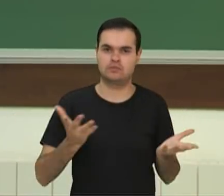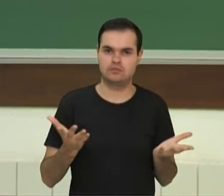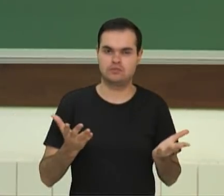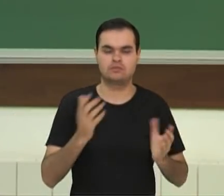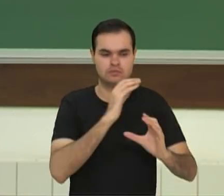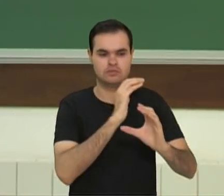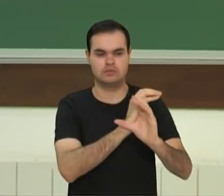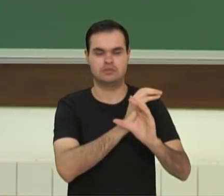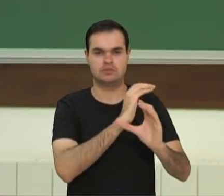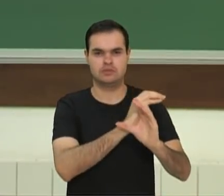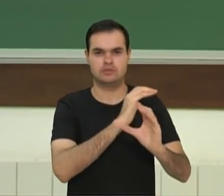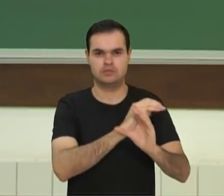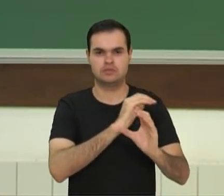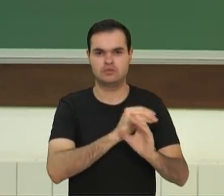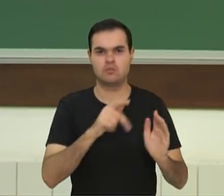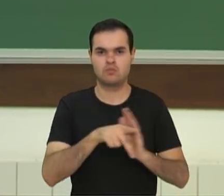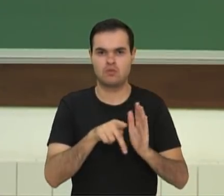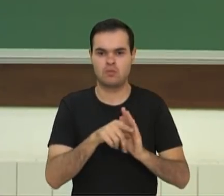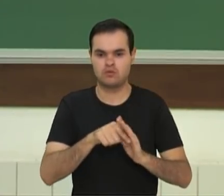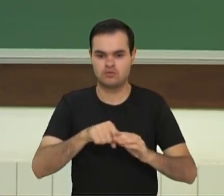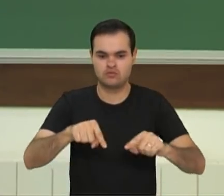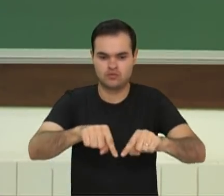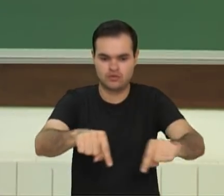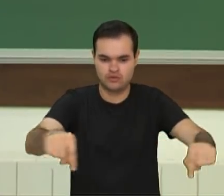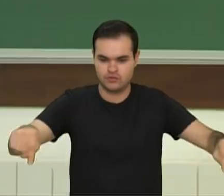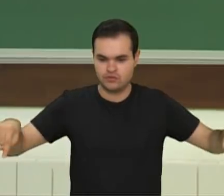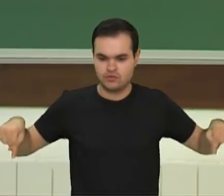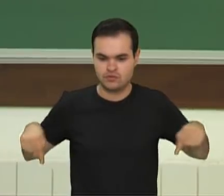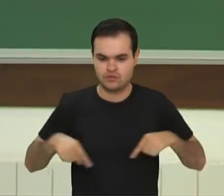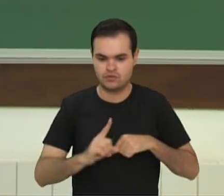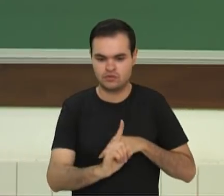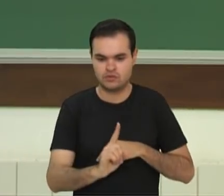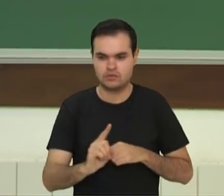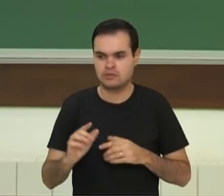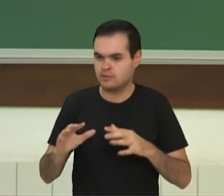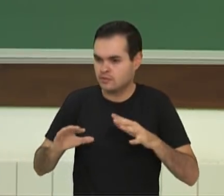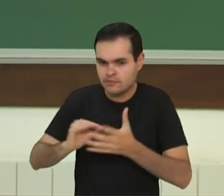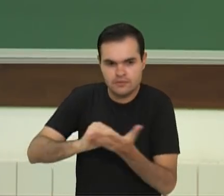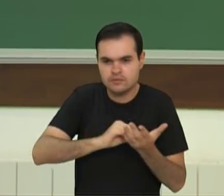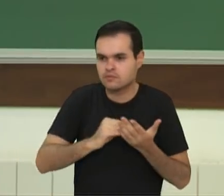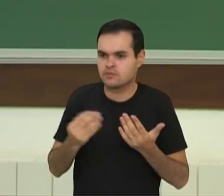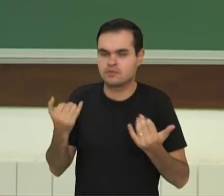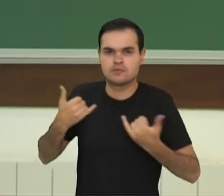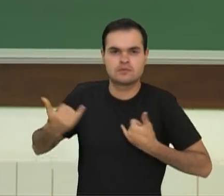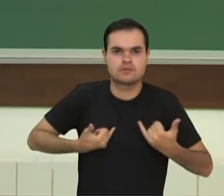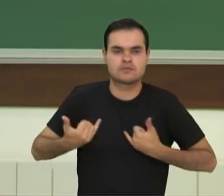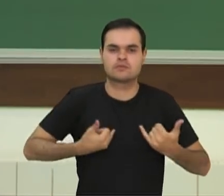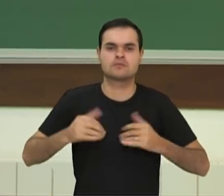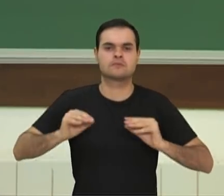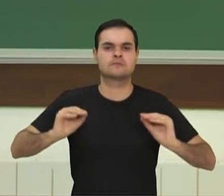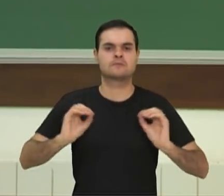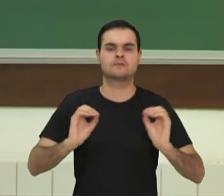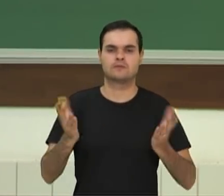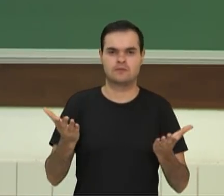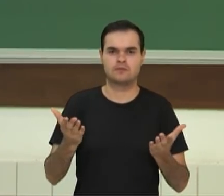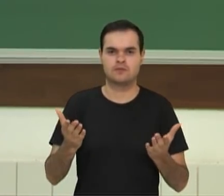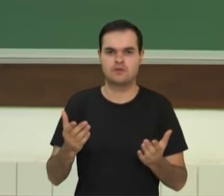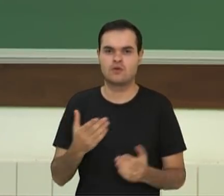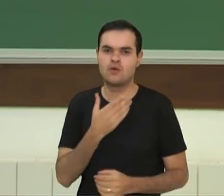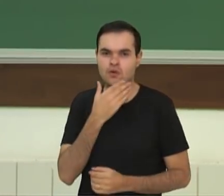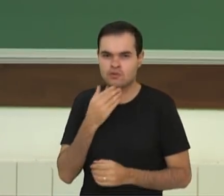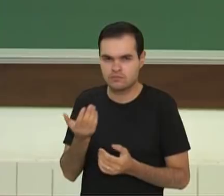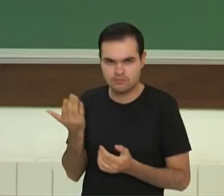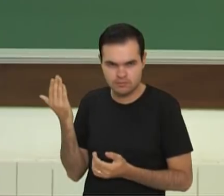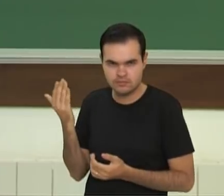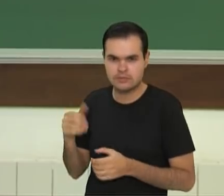as pessoas ali do círculo de amizade dela, ela vai ficar sem saber as notícias. Com a tela quebrada, o homem não